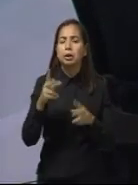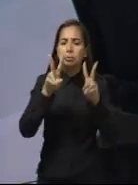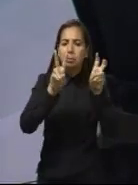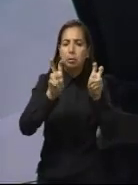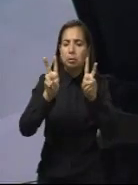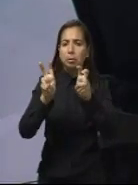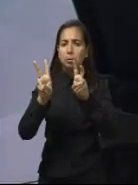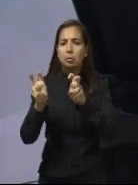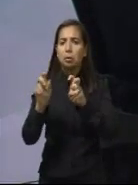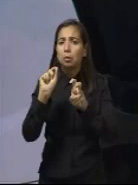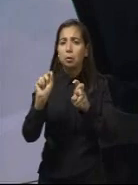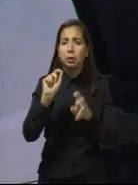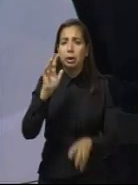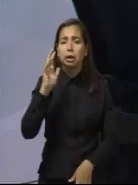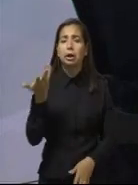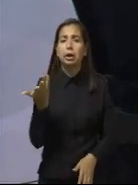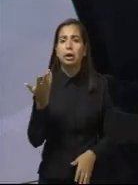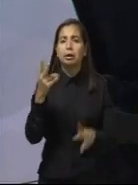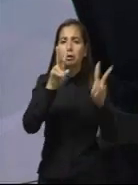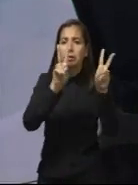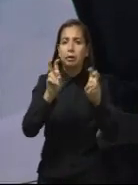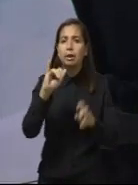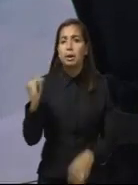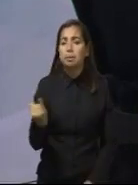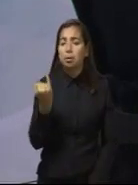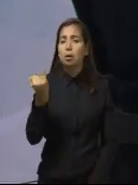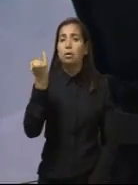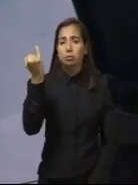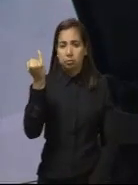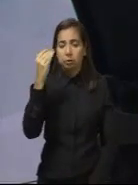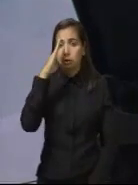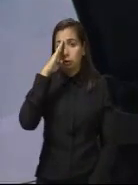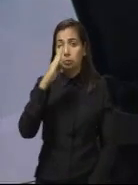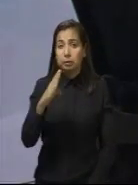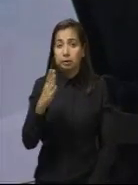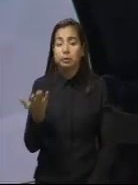assuntos os mais variados possíveis. Aparecem também agora com mais frequência.